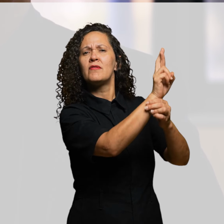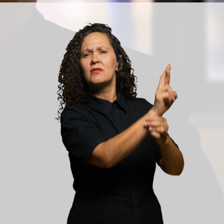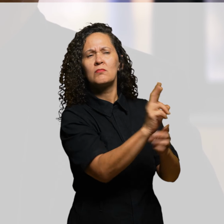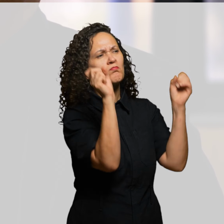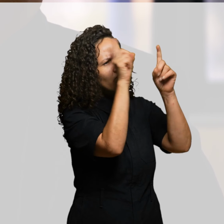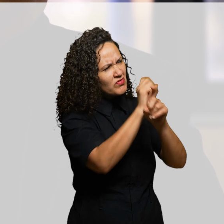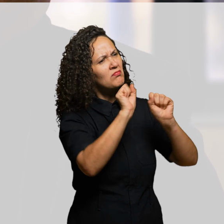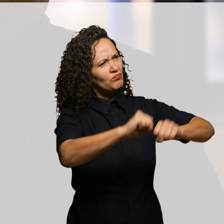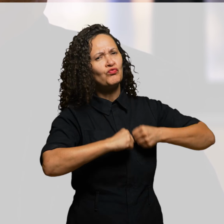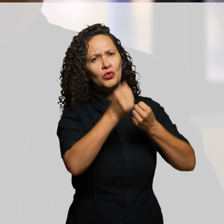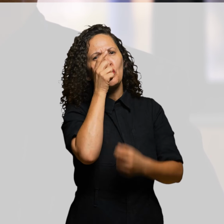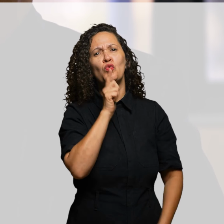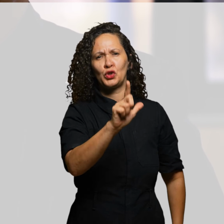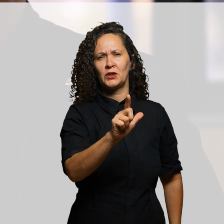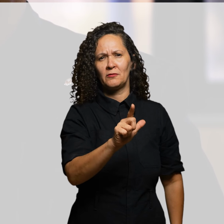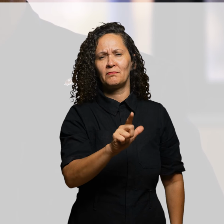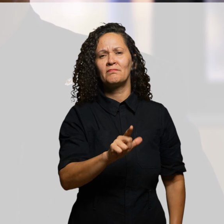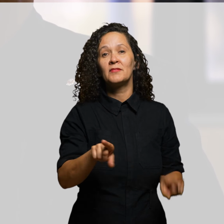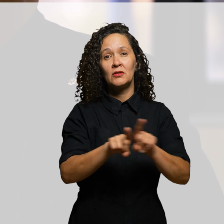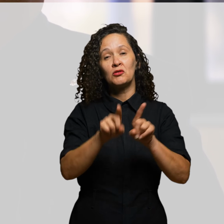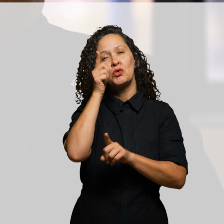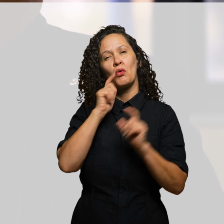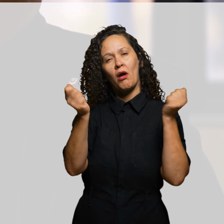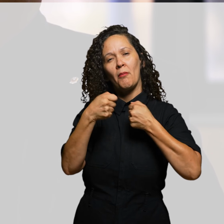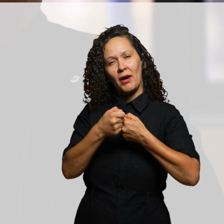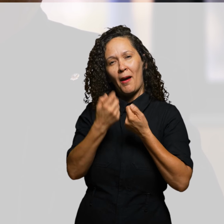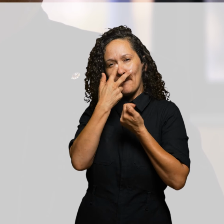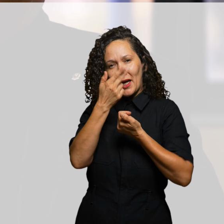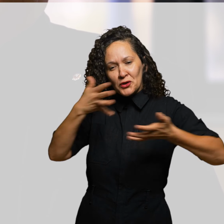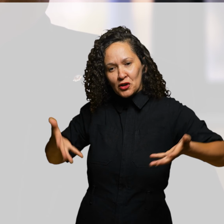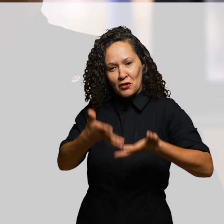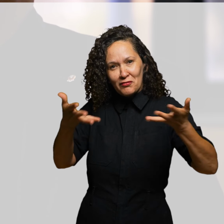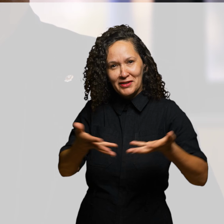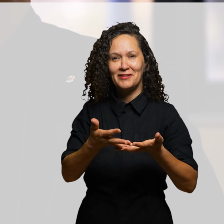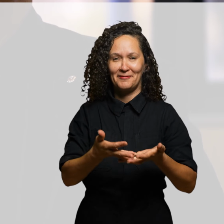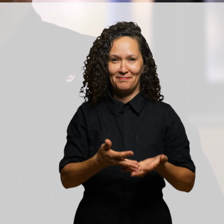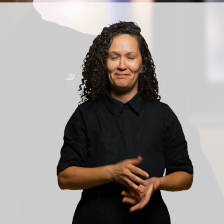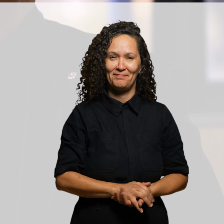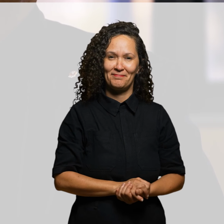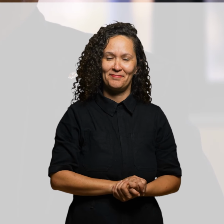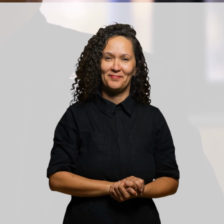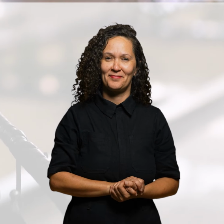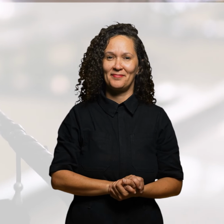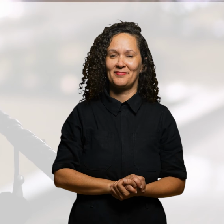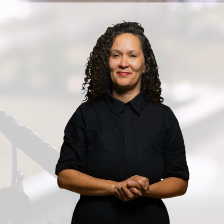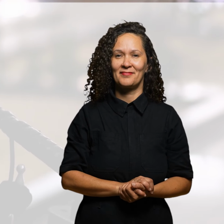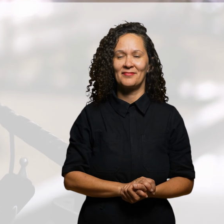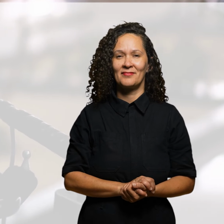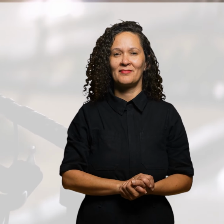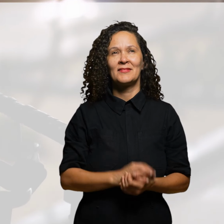dificuldade está alcançando. Eu também tenho condição de alcançar. Não que a pessoa, ela